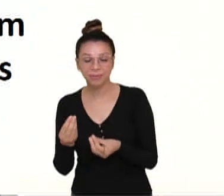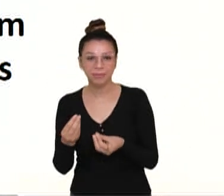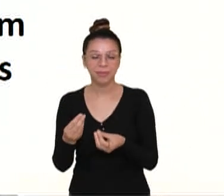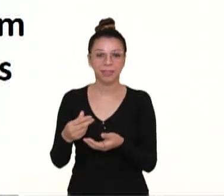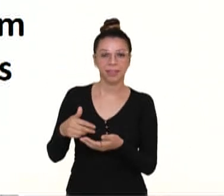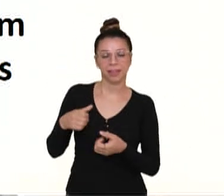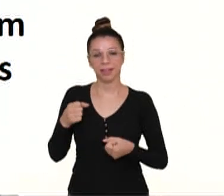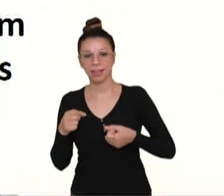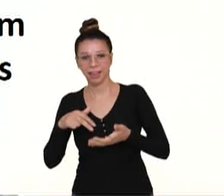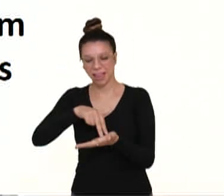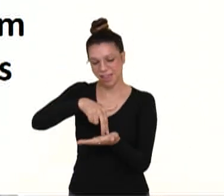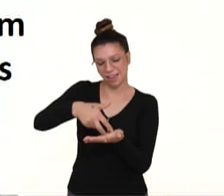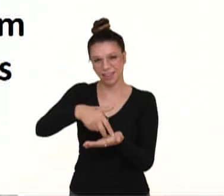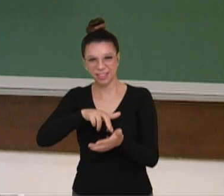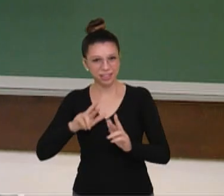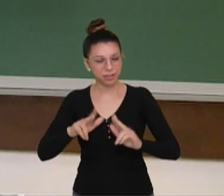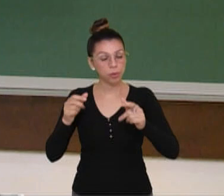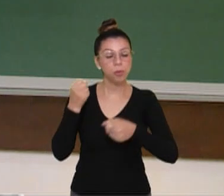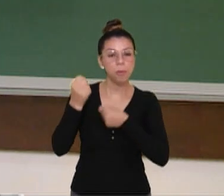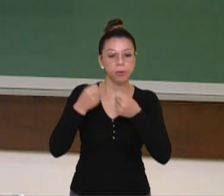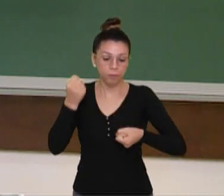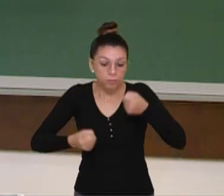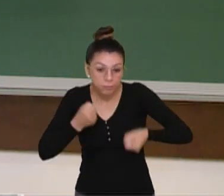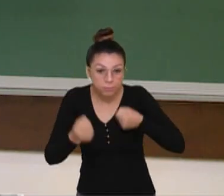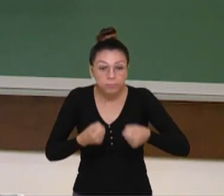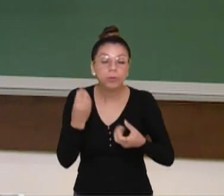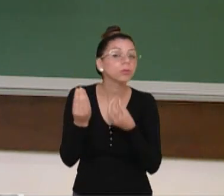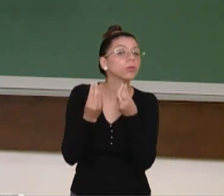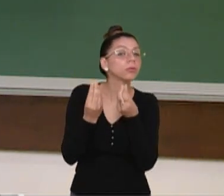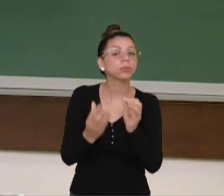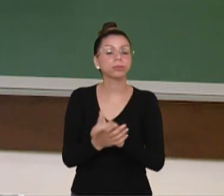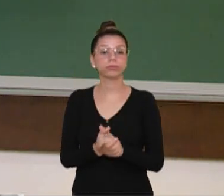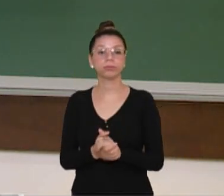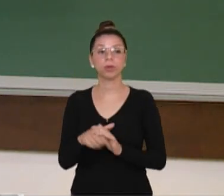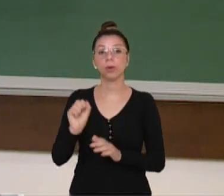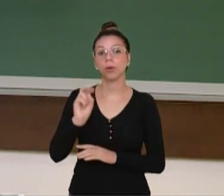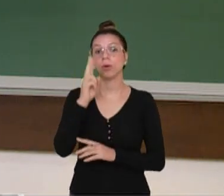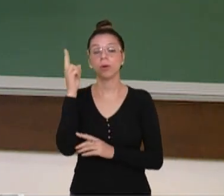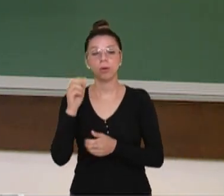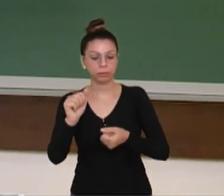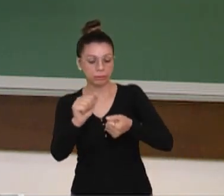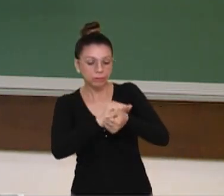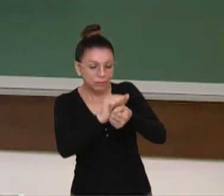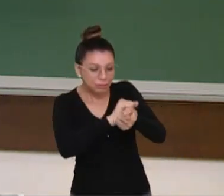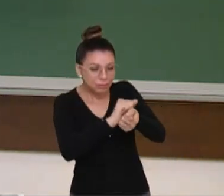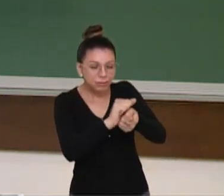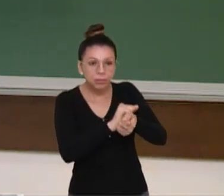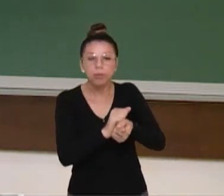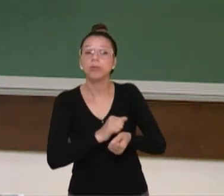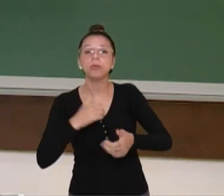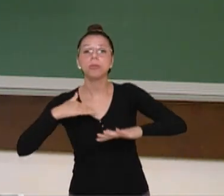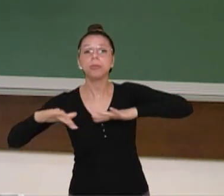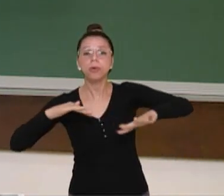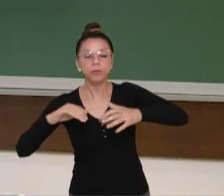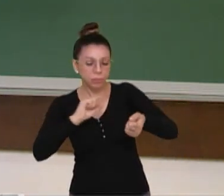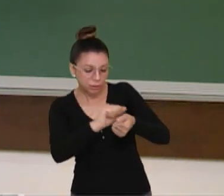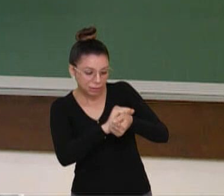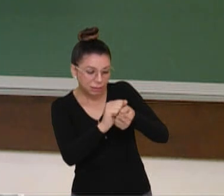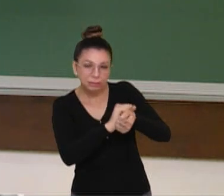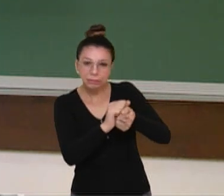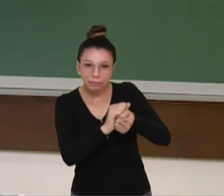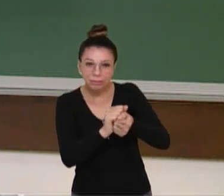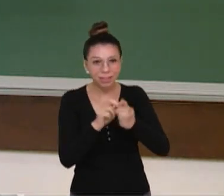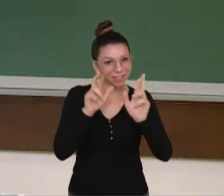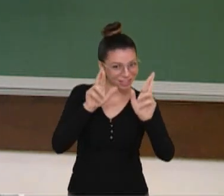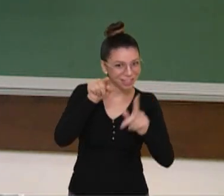de uma forma um pouquinho diferente? Como que você corre? Ou então, como que você pega e lava a louça? Qual que é o movimento que você faz quando você lava a louça? Eu tenho